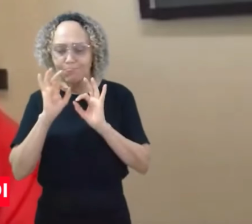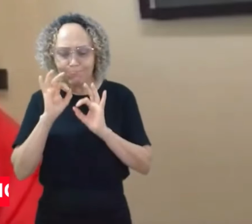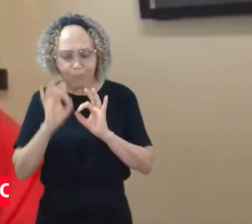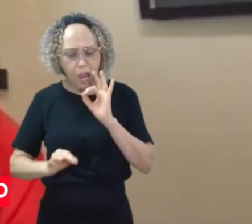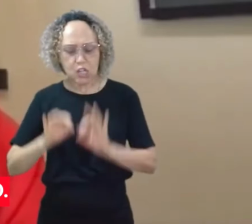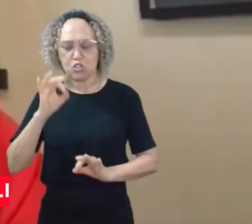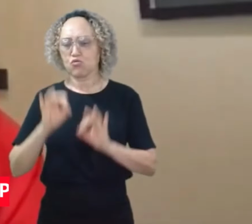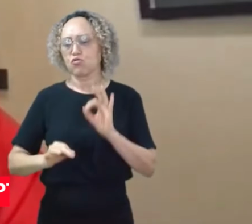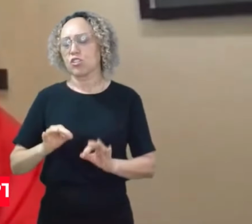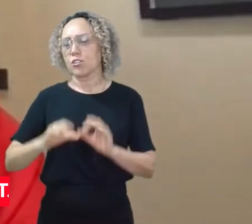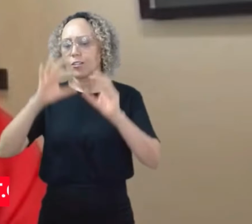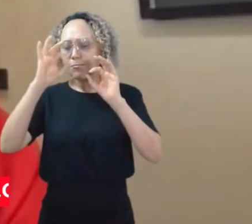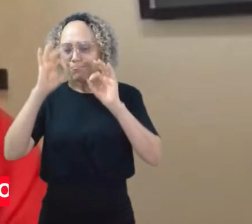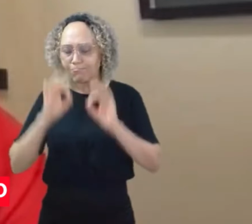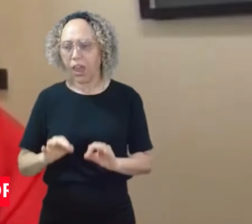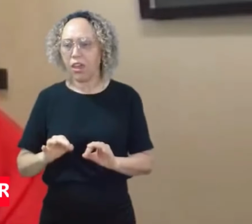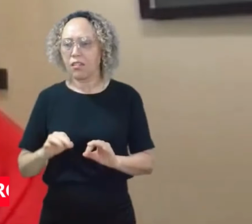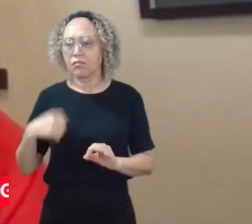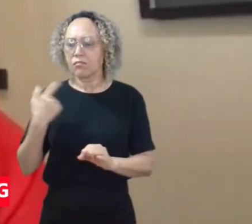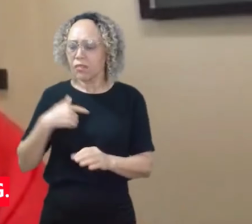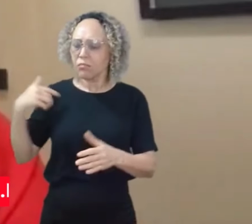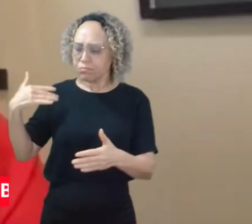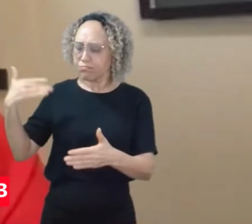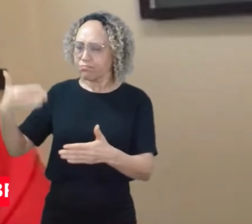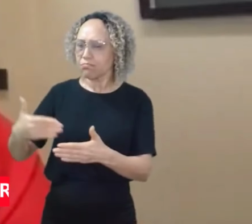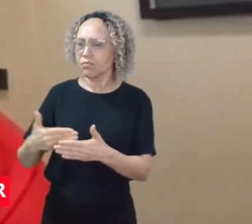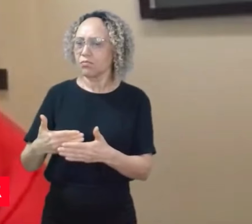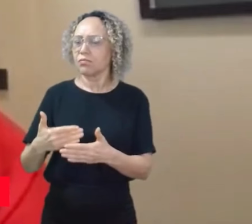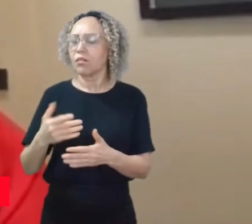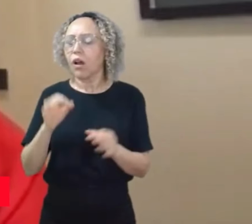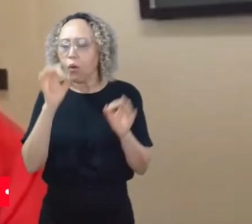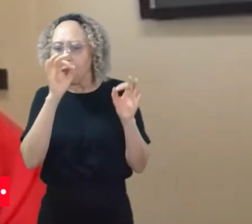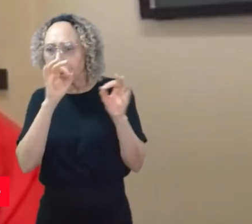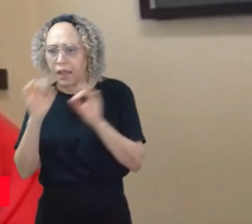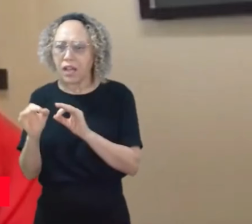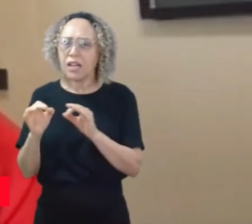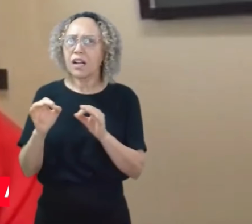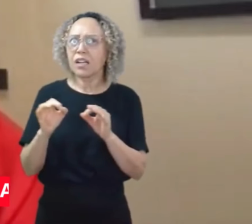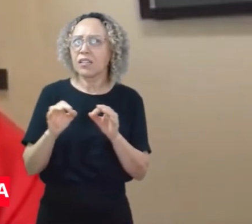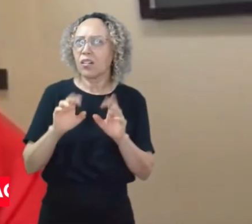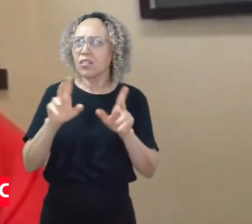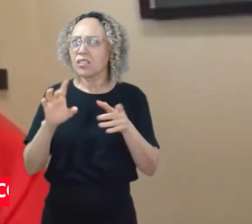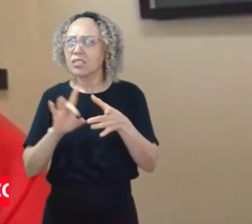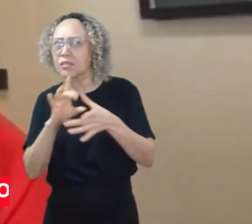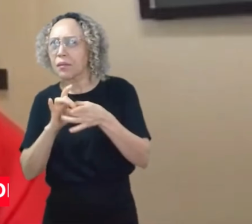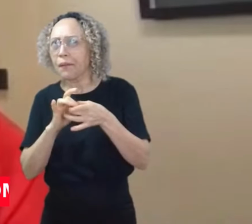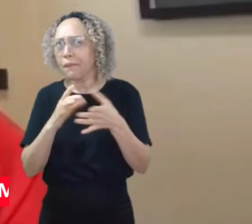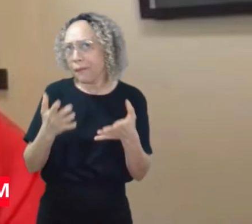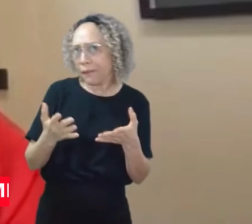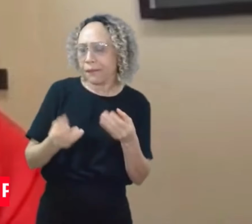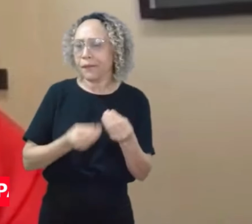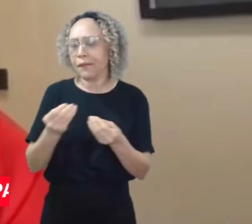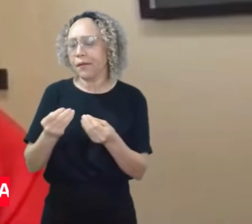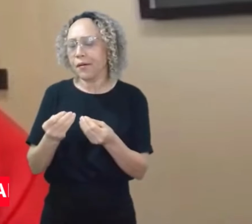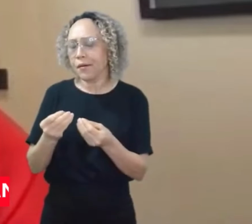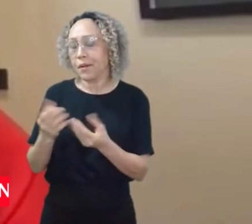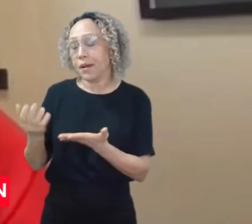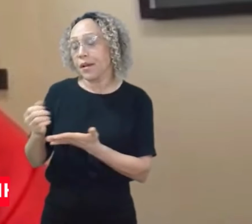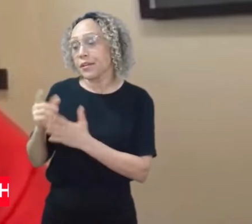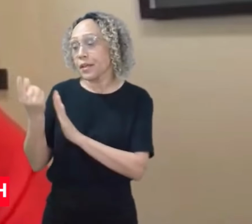construção democrática, um apoio considerável, né, para os homens brancos, enfim,